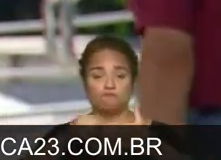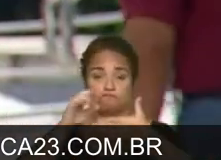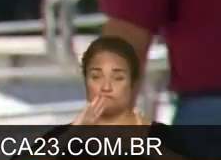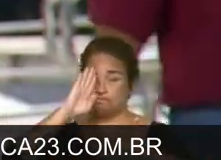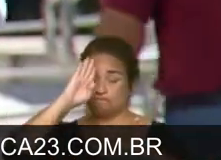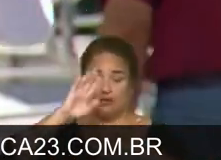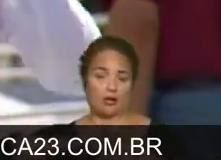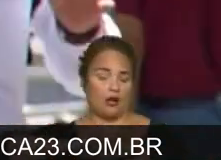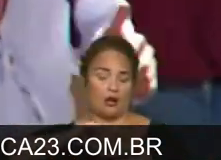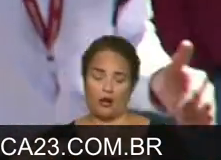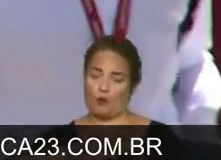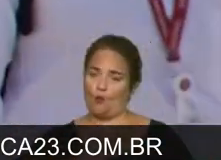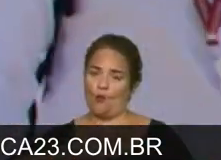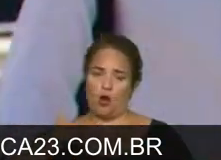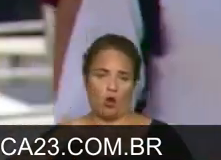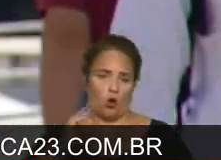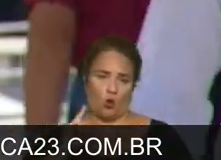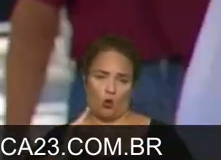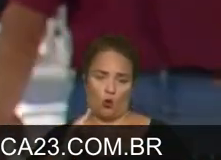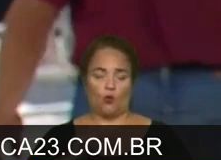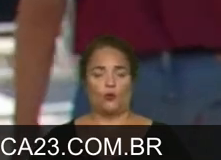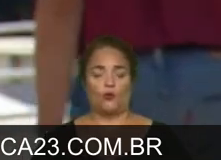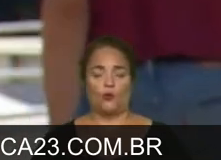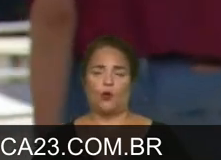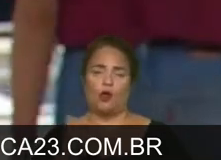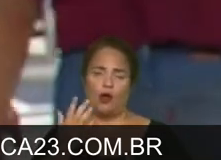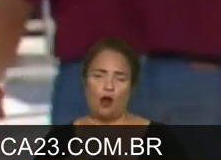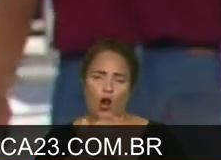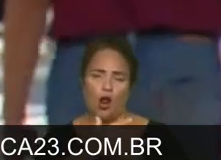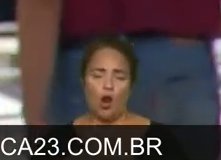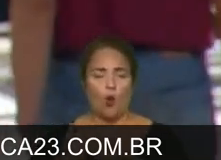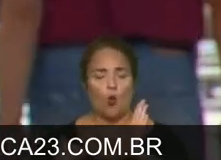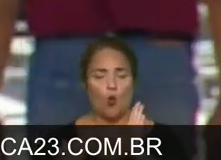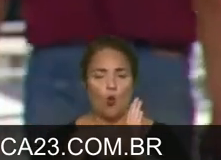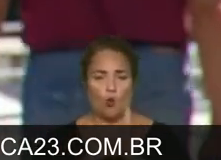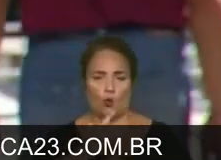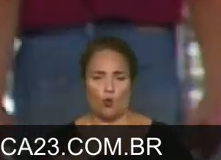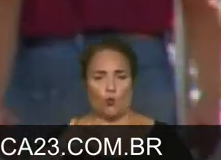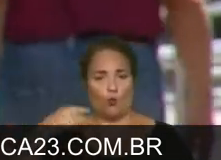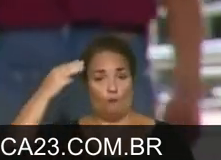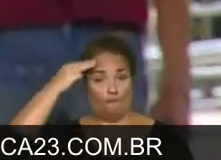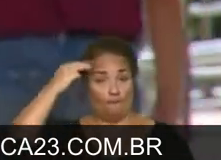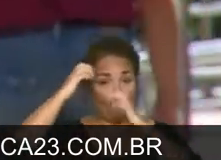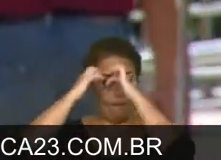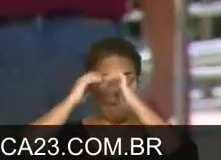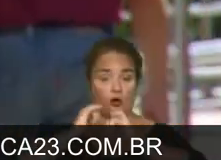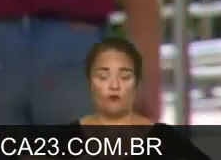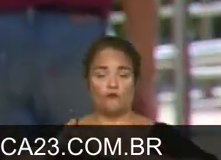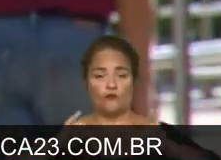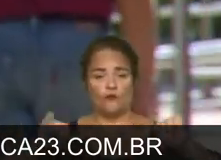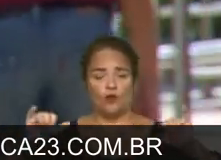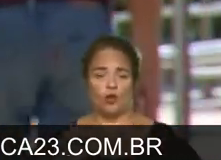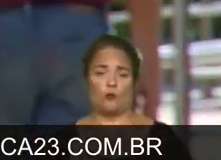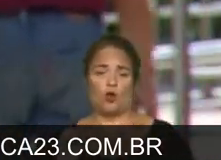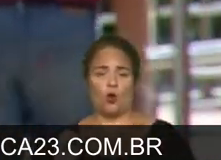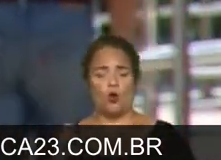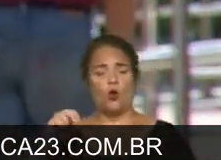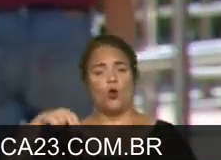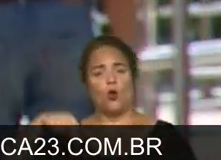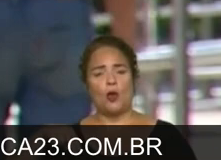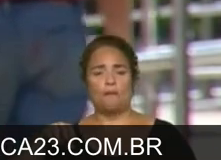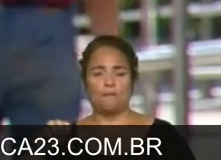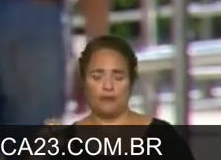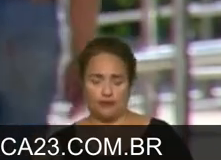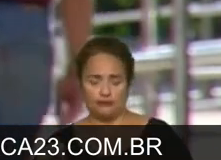não é motivo de orgulho. De acordo com o último mapeamento sobre saúde mental divulgado pela Organização Mundial de Saúde,